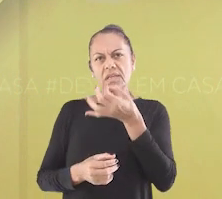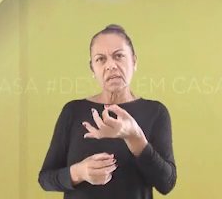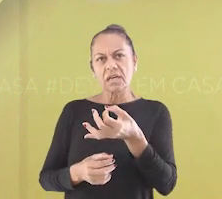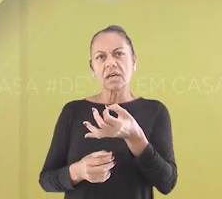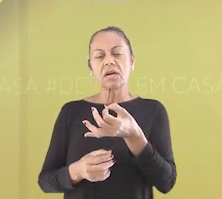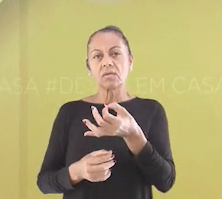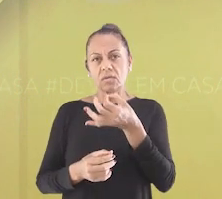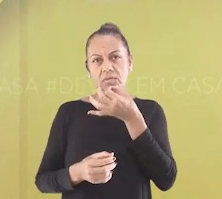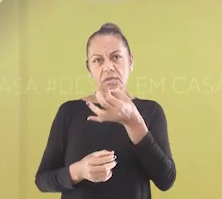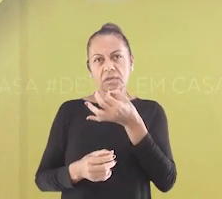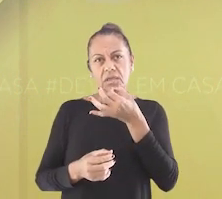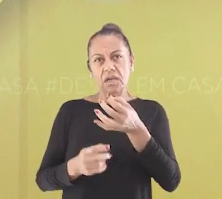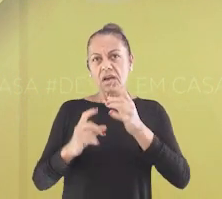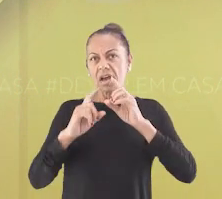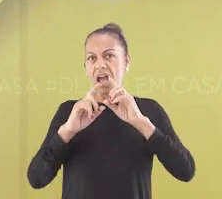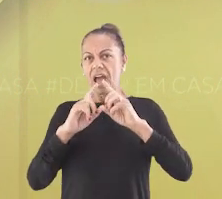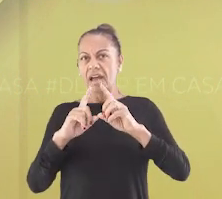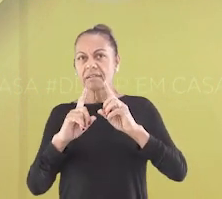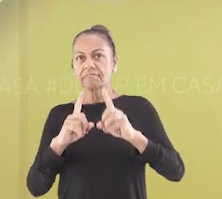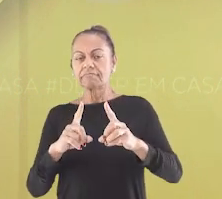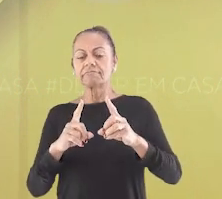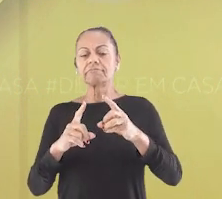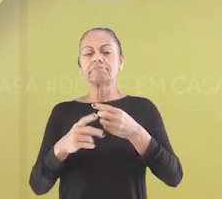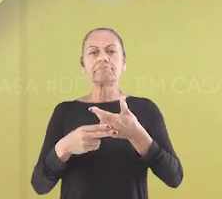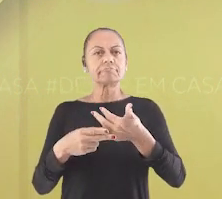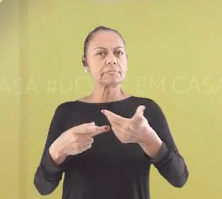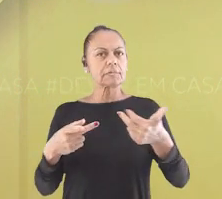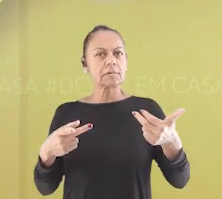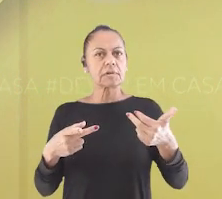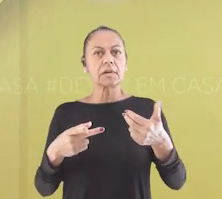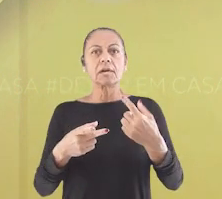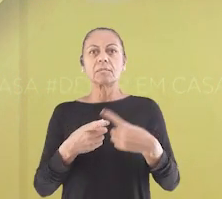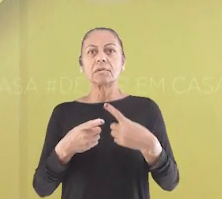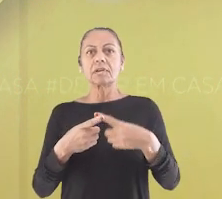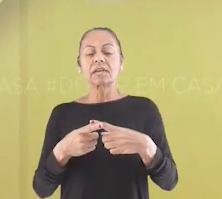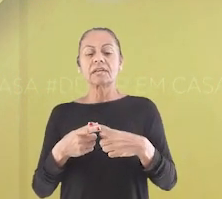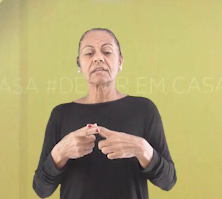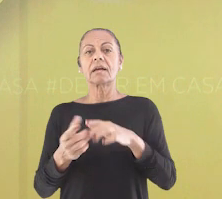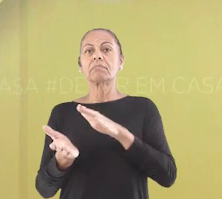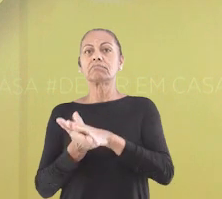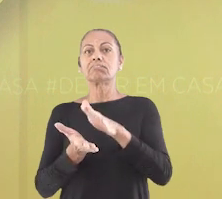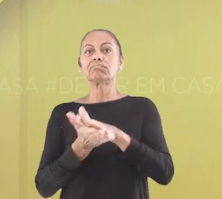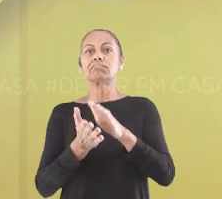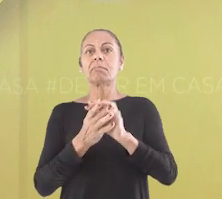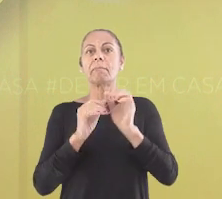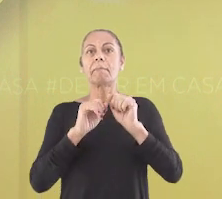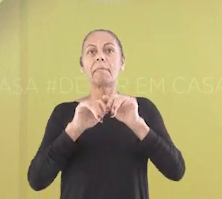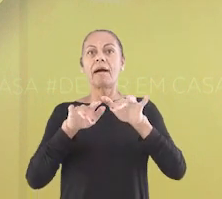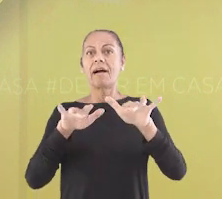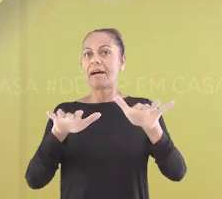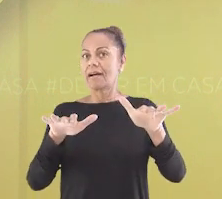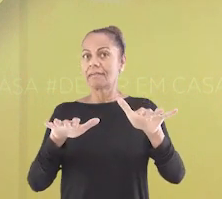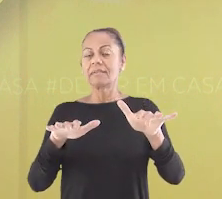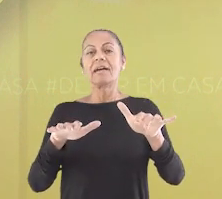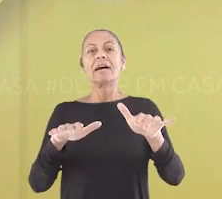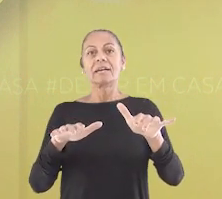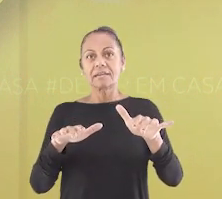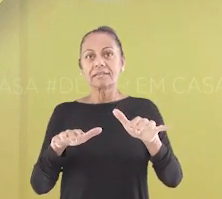sugestões, reclamações e elogios dos seus leitores, uma vez que possui uma grande circulação, tanto estadual quanto